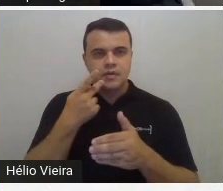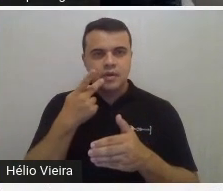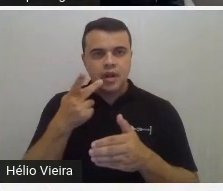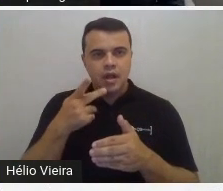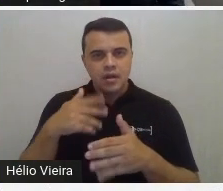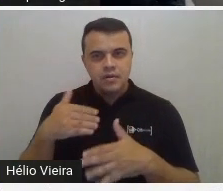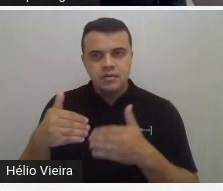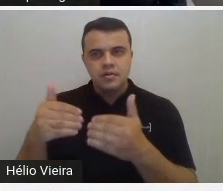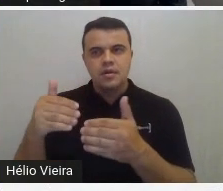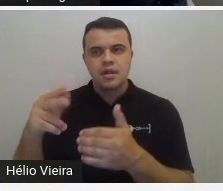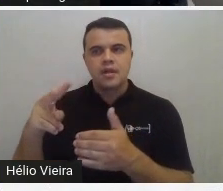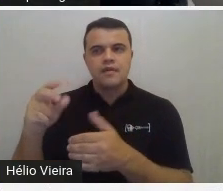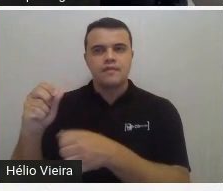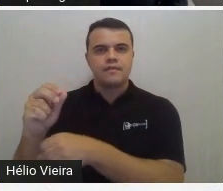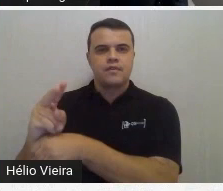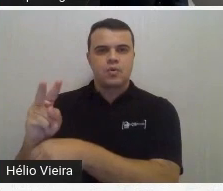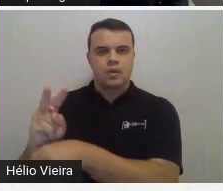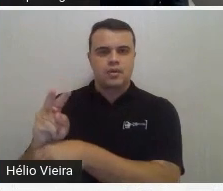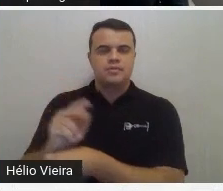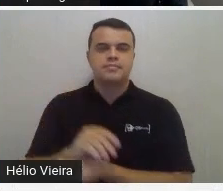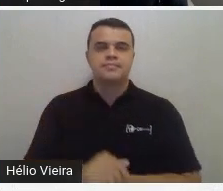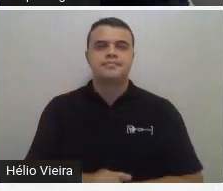formação das vanguardas, né?